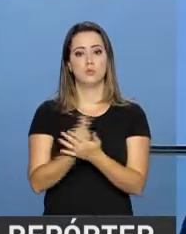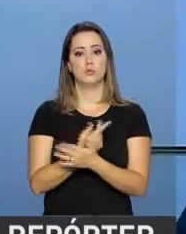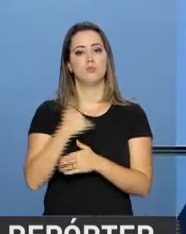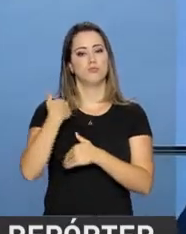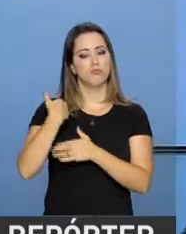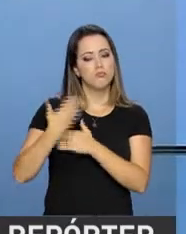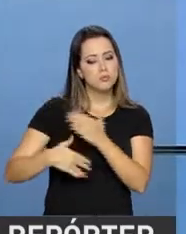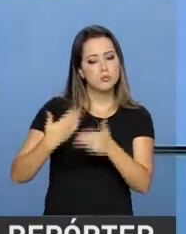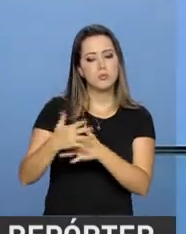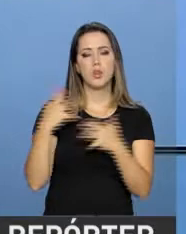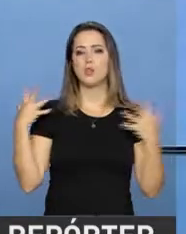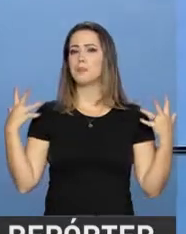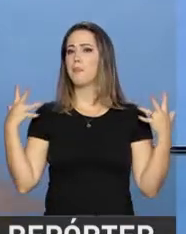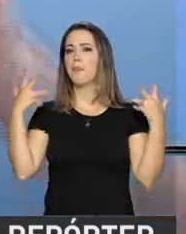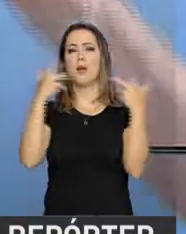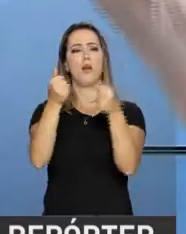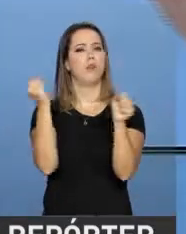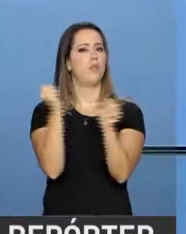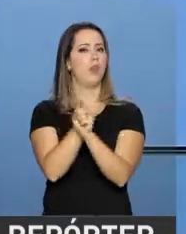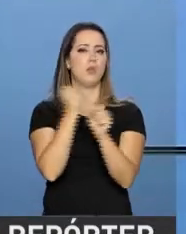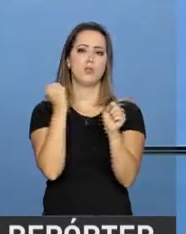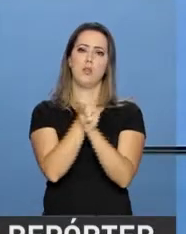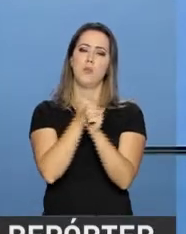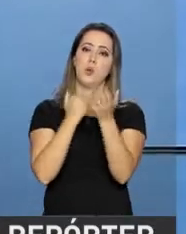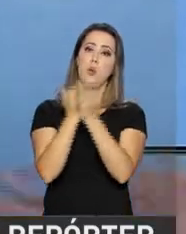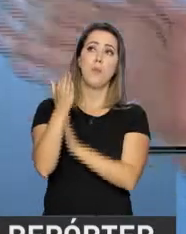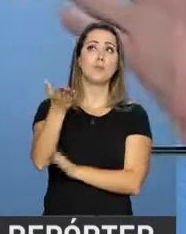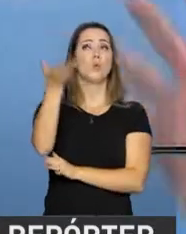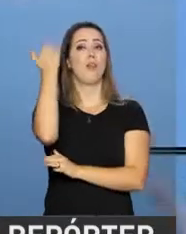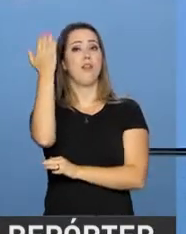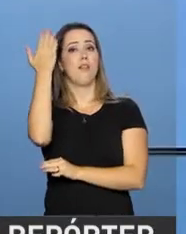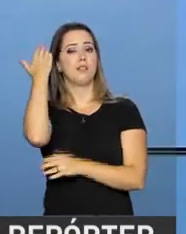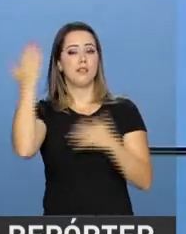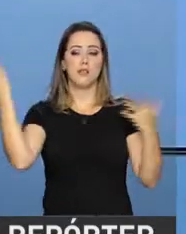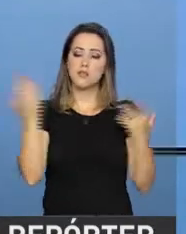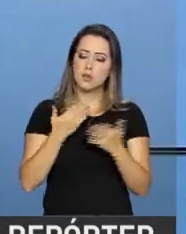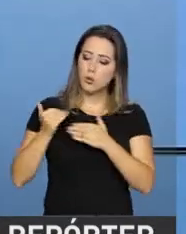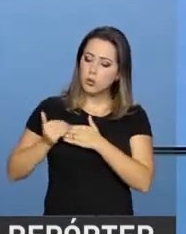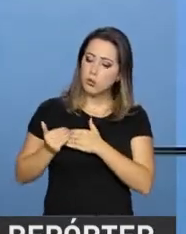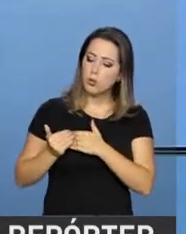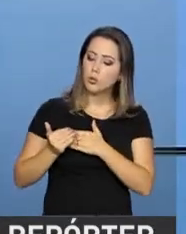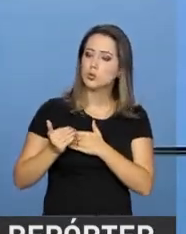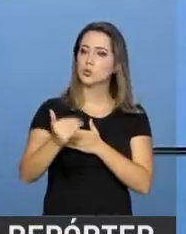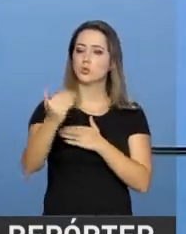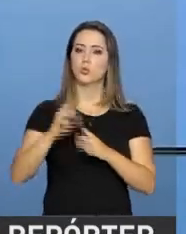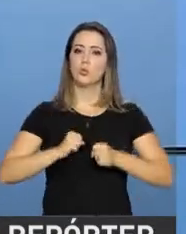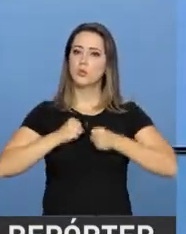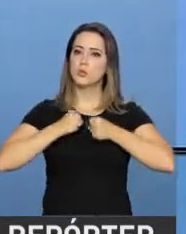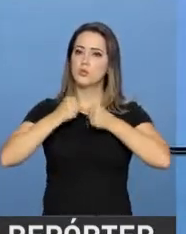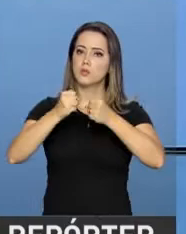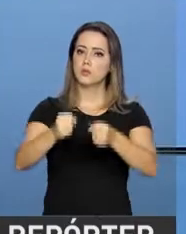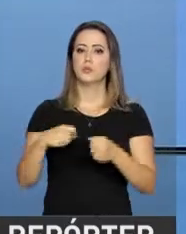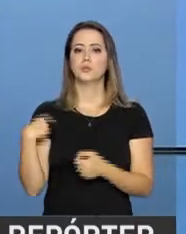esta extraordinária obra que começou lá atrás e que continua agora com o empenho